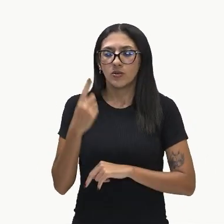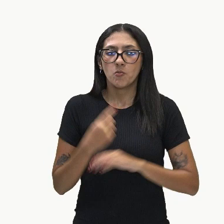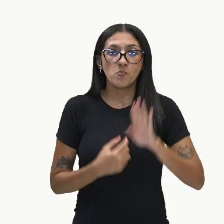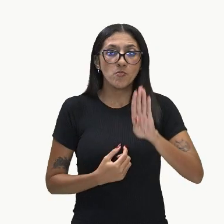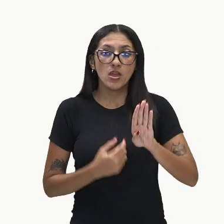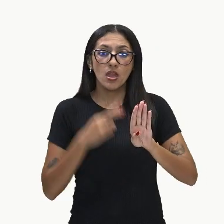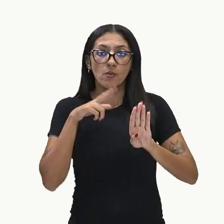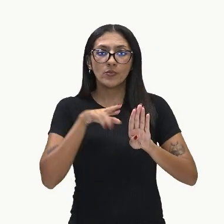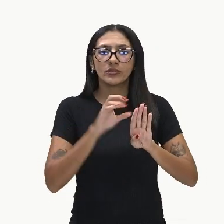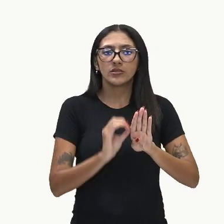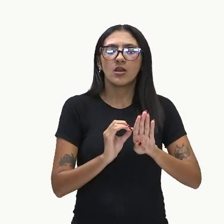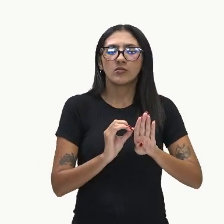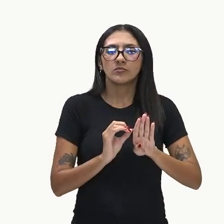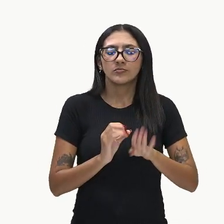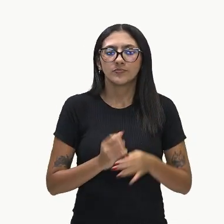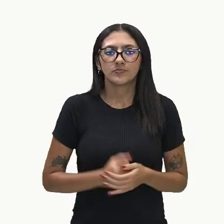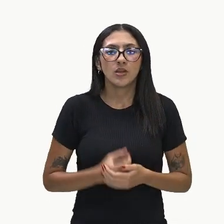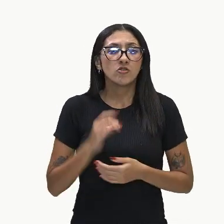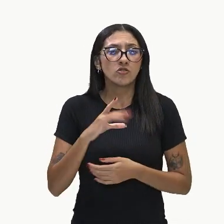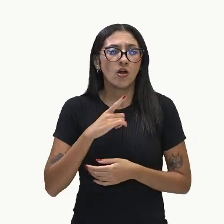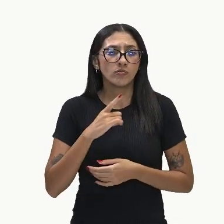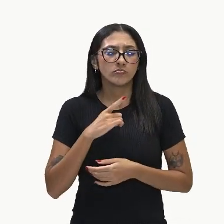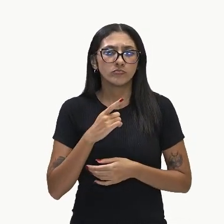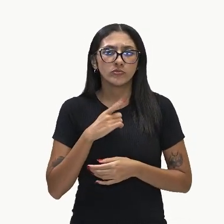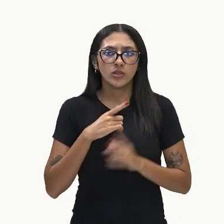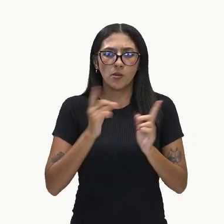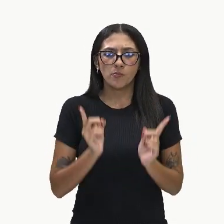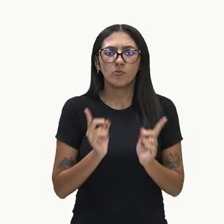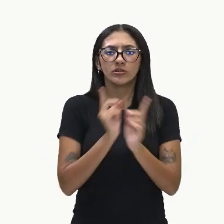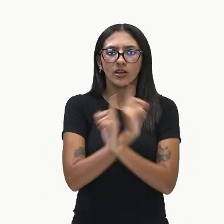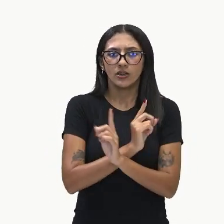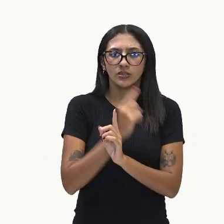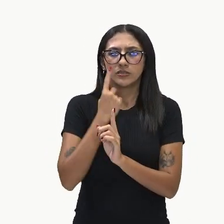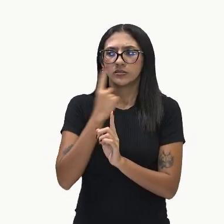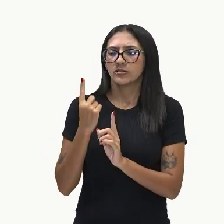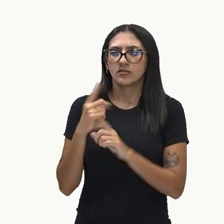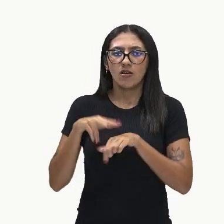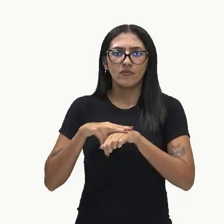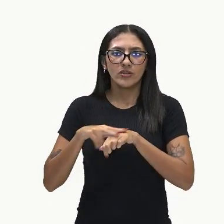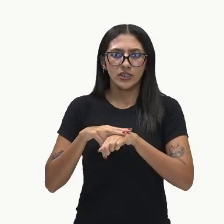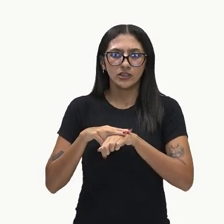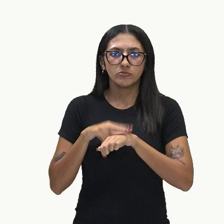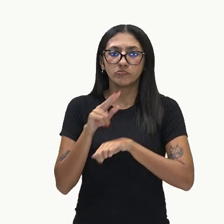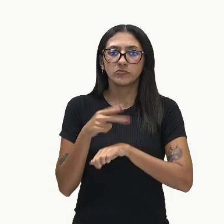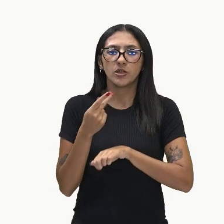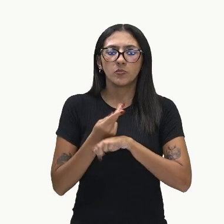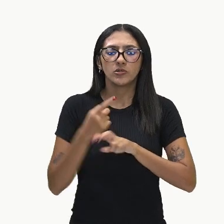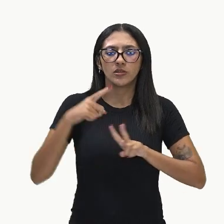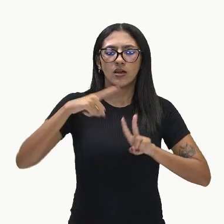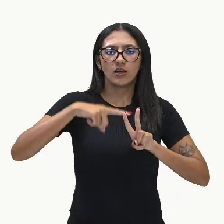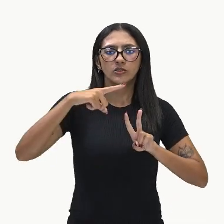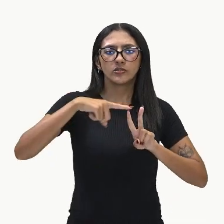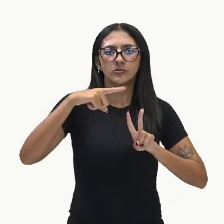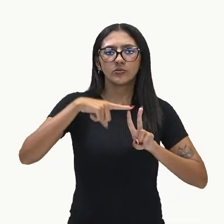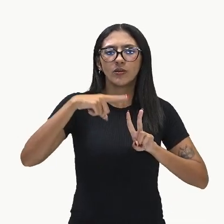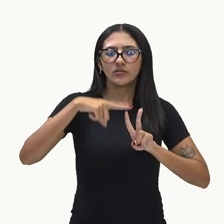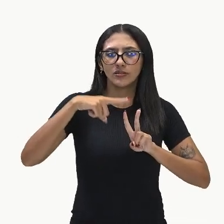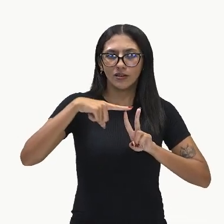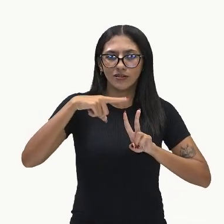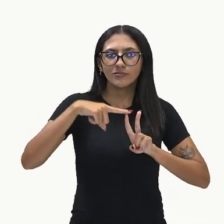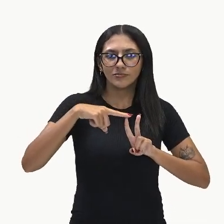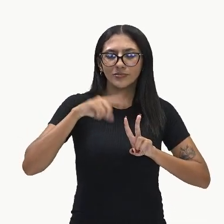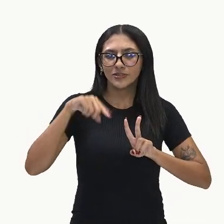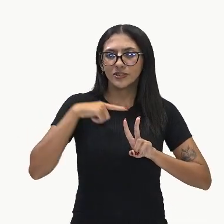preciso fazer? Ó? Eu só passo o meu termo independente para o outro lado e calculo a raiz quadrada deste termo independente.